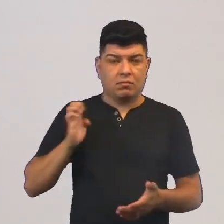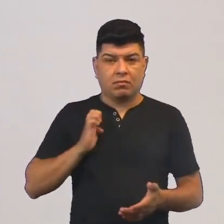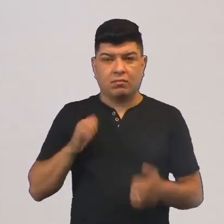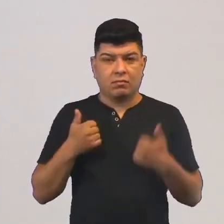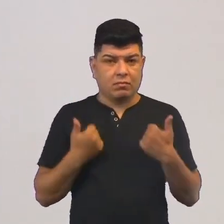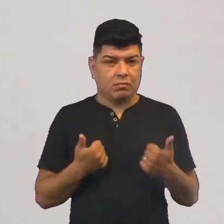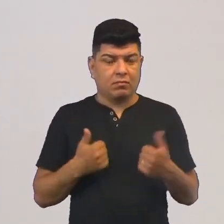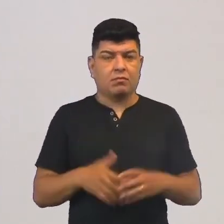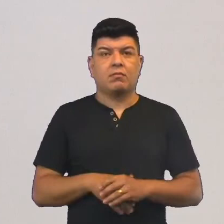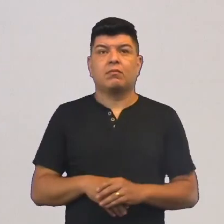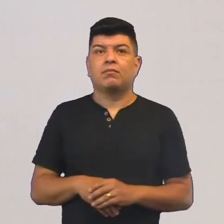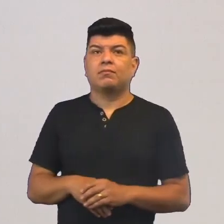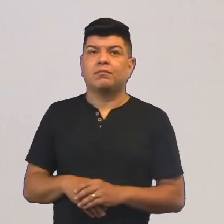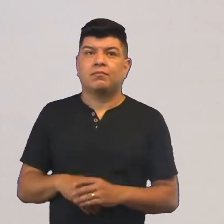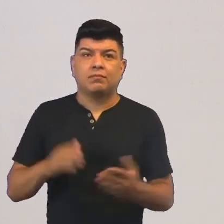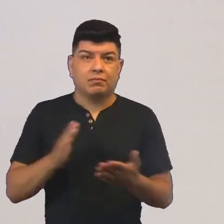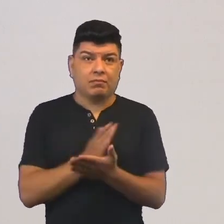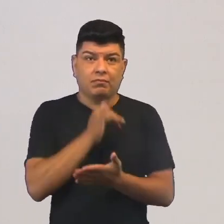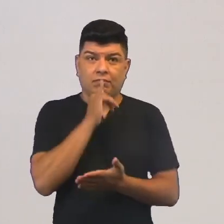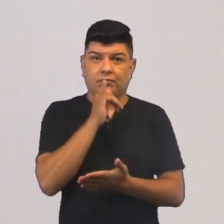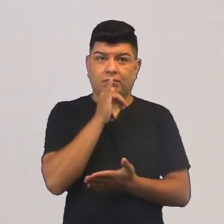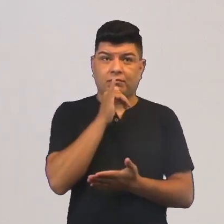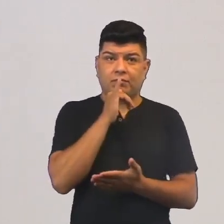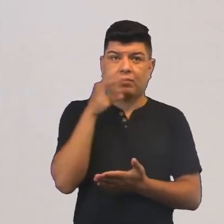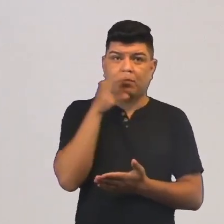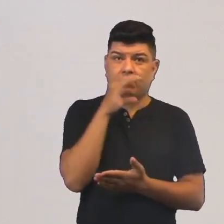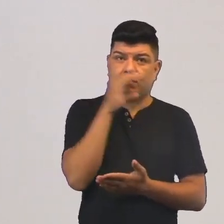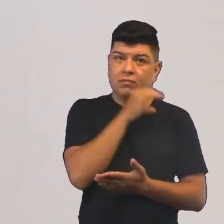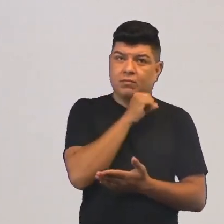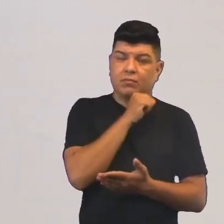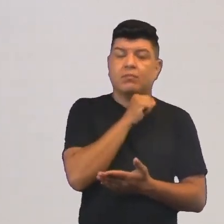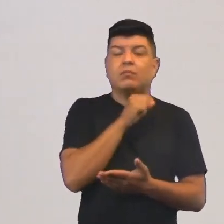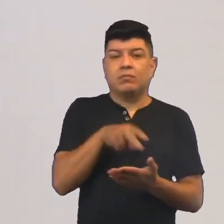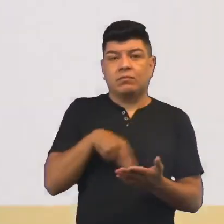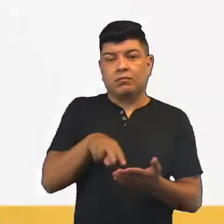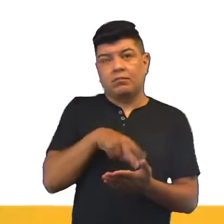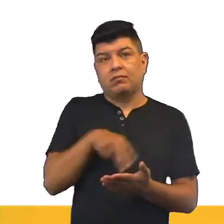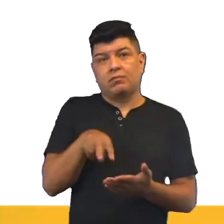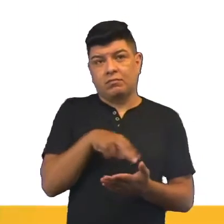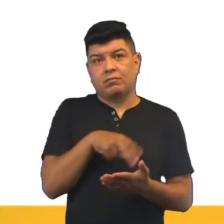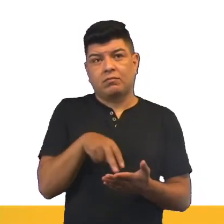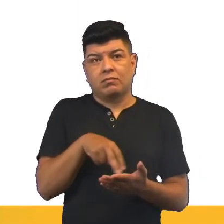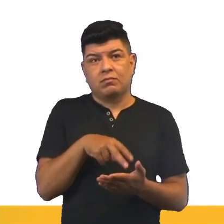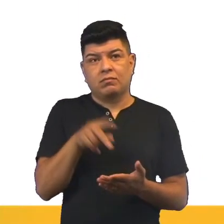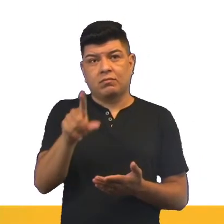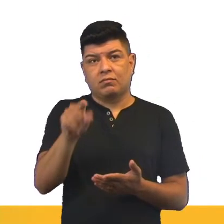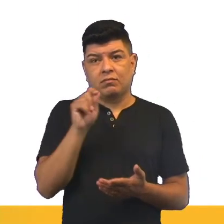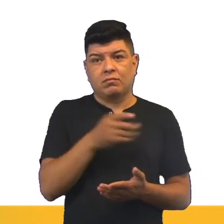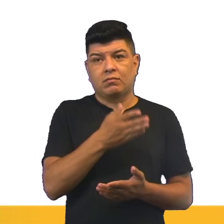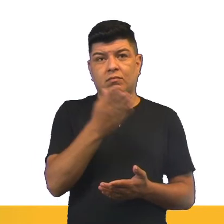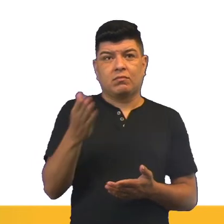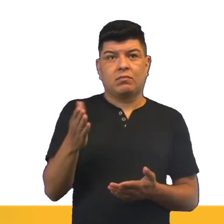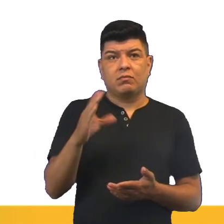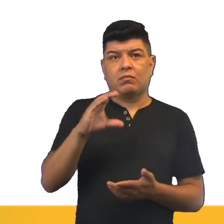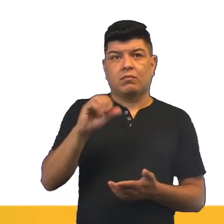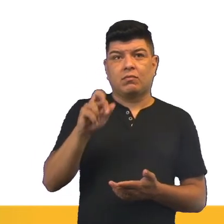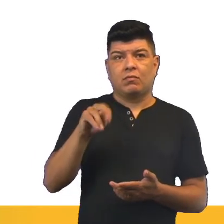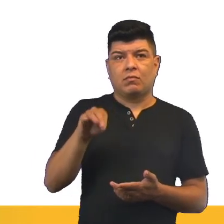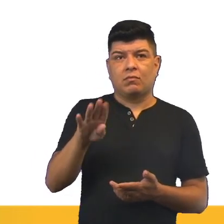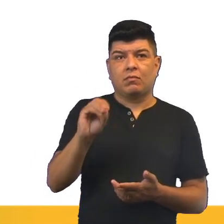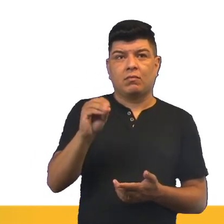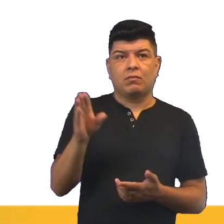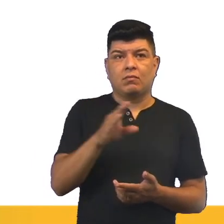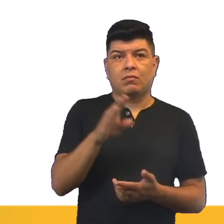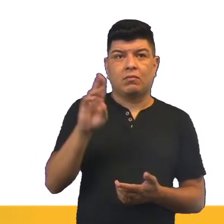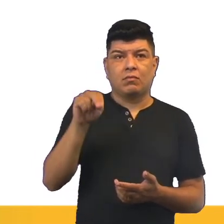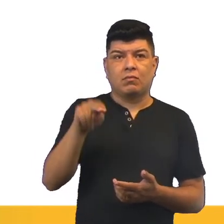étnicas, tá bom? Então, alguns exemplos aqui rapidinho de danças étnicas para vocês que eu separei. Nós temos o